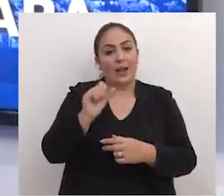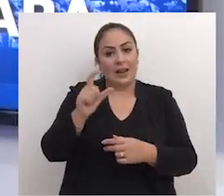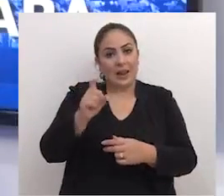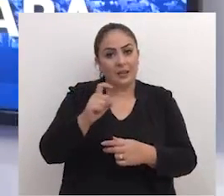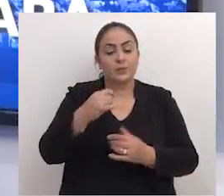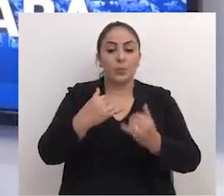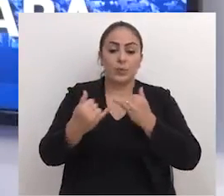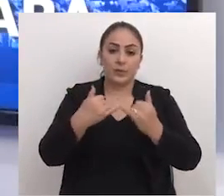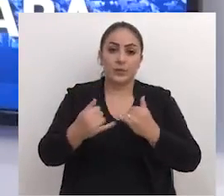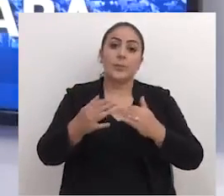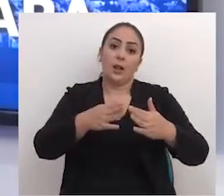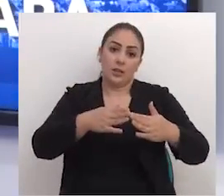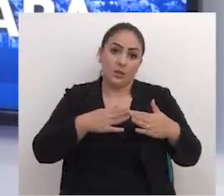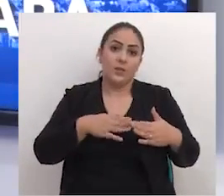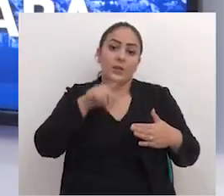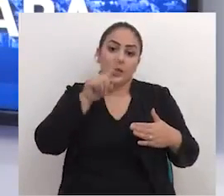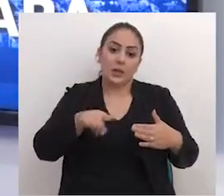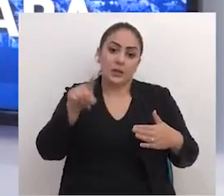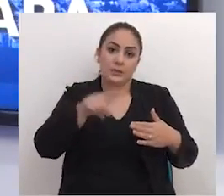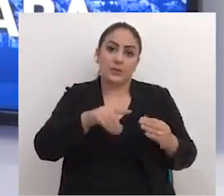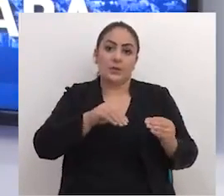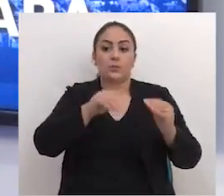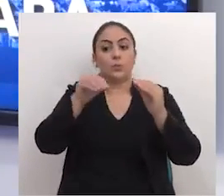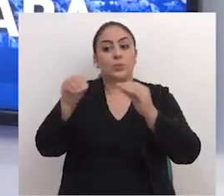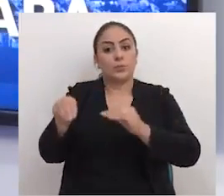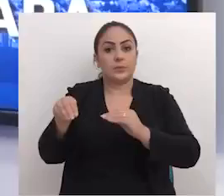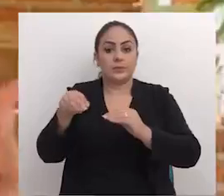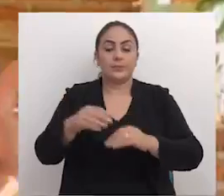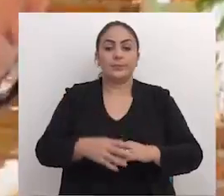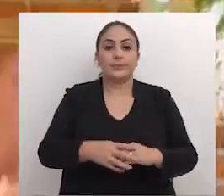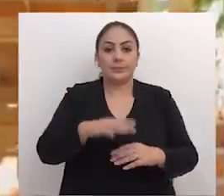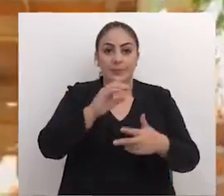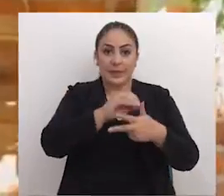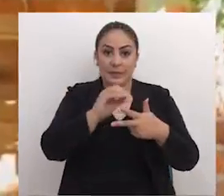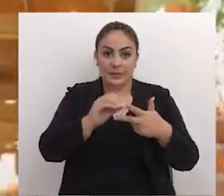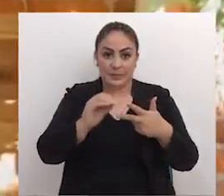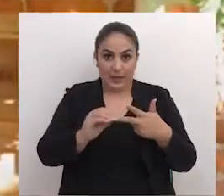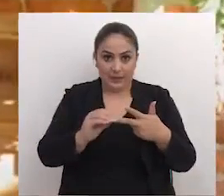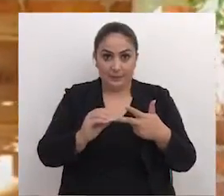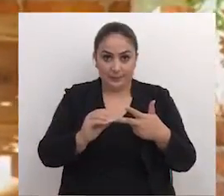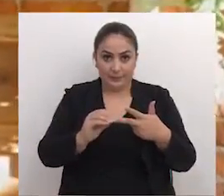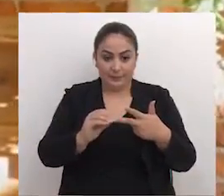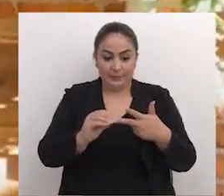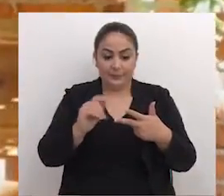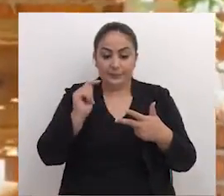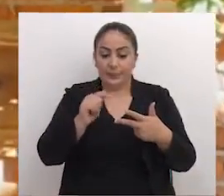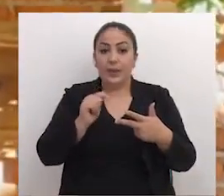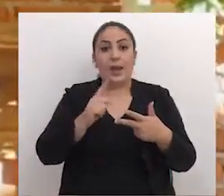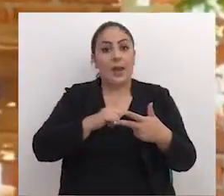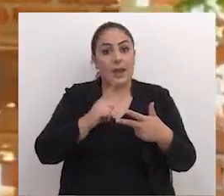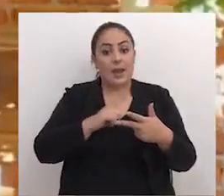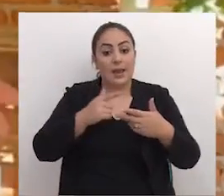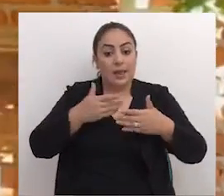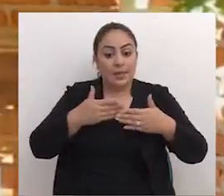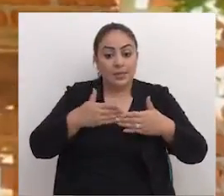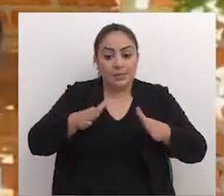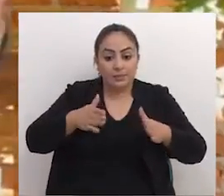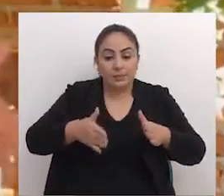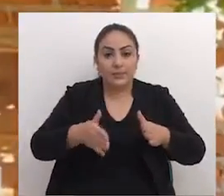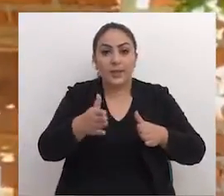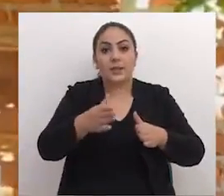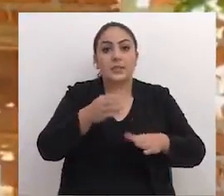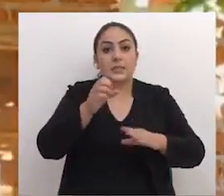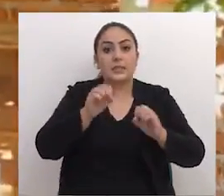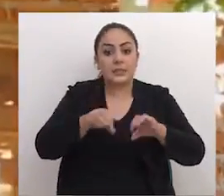Alex Necker, por exemplo, defende o adiamento. O Enem, o Exame Nacional do Ensino Médio, é a porta de entrada